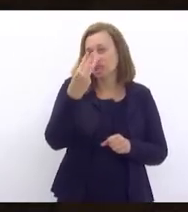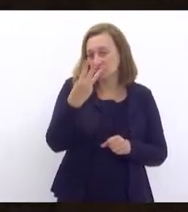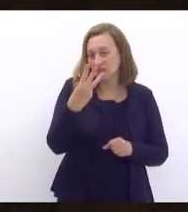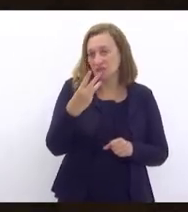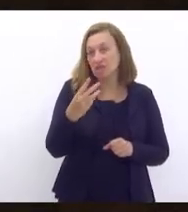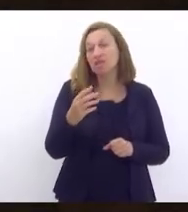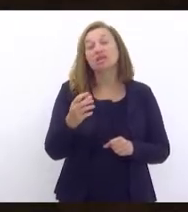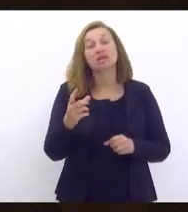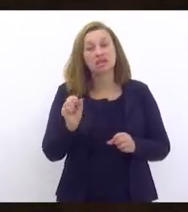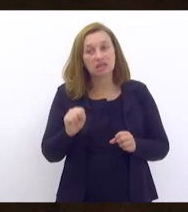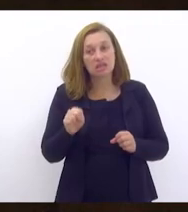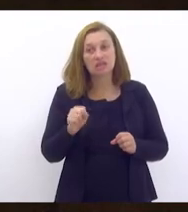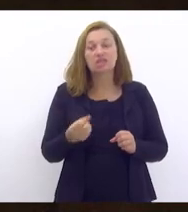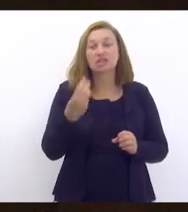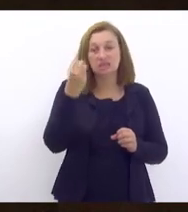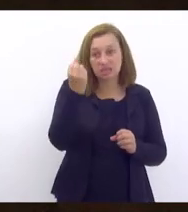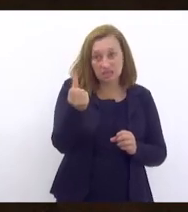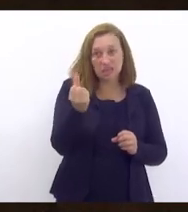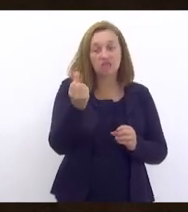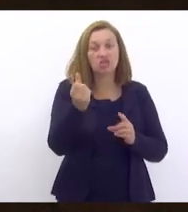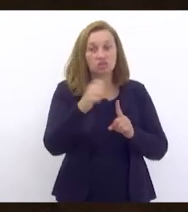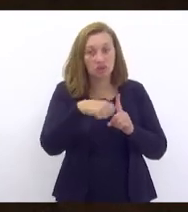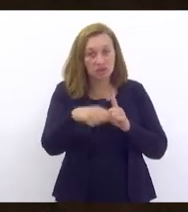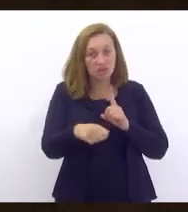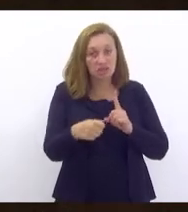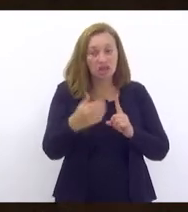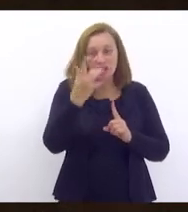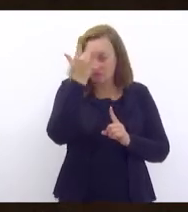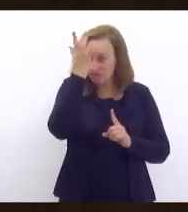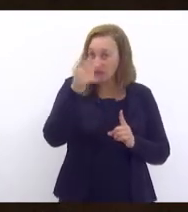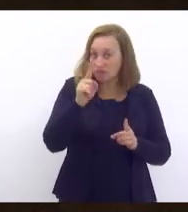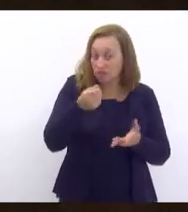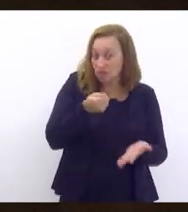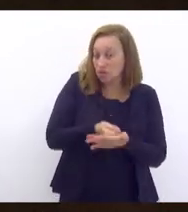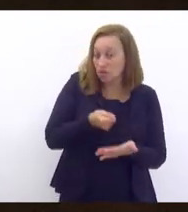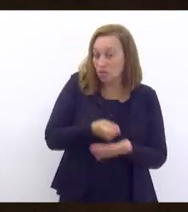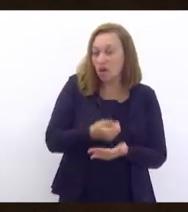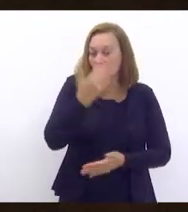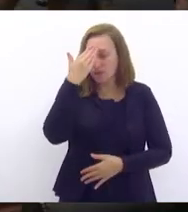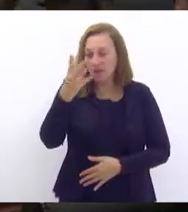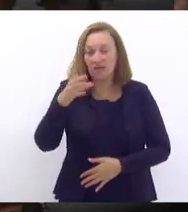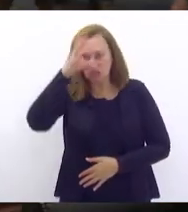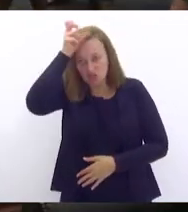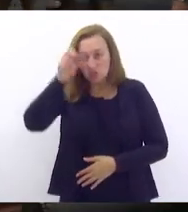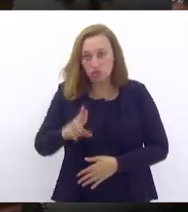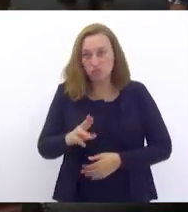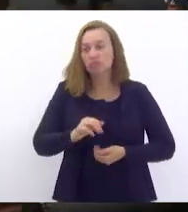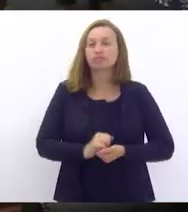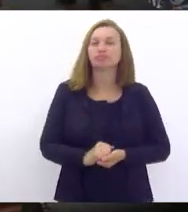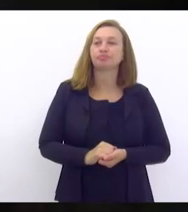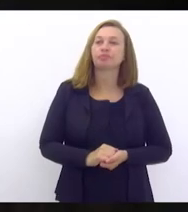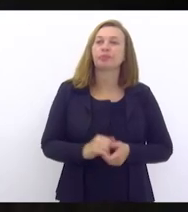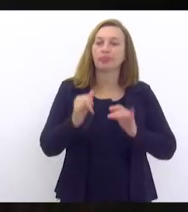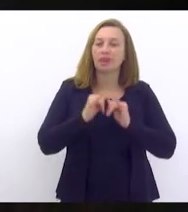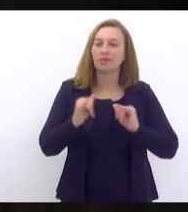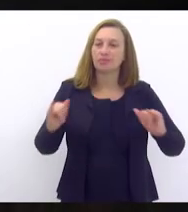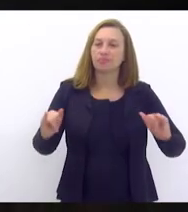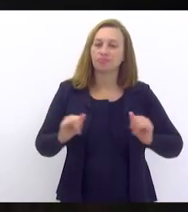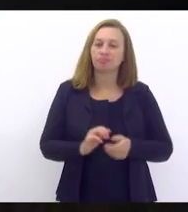ter 6 meses, é mais fácil você ir em cima e cobrar. Obrigado, Tia Ju.